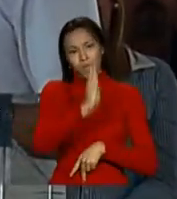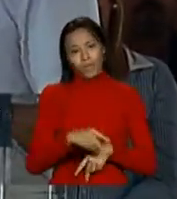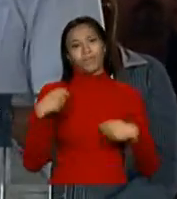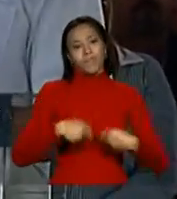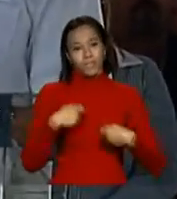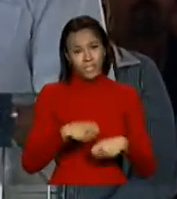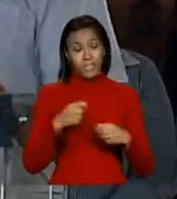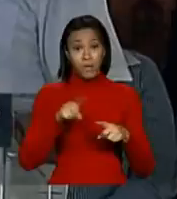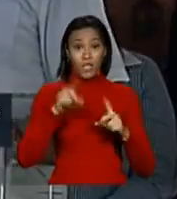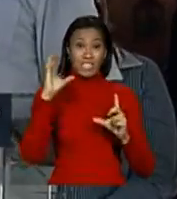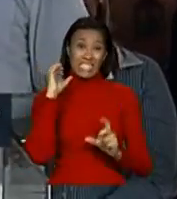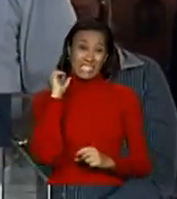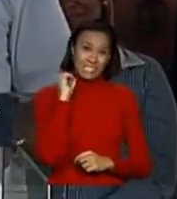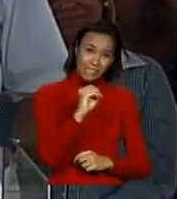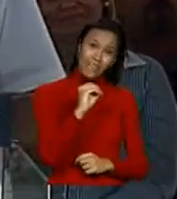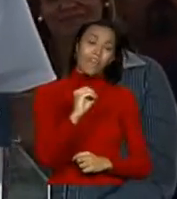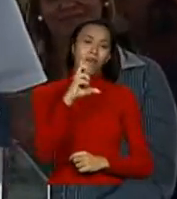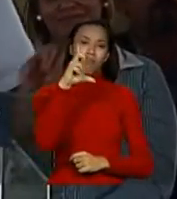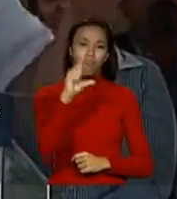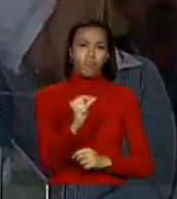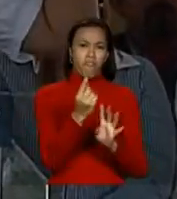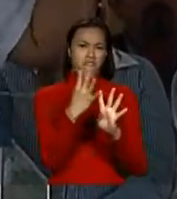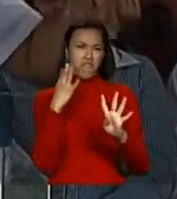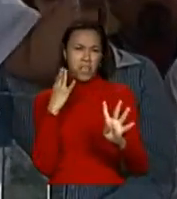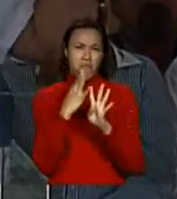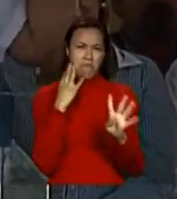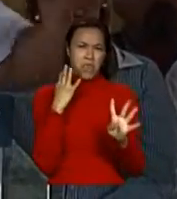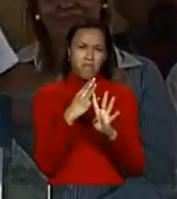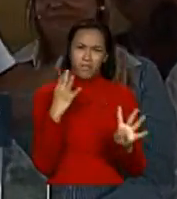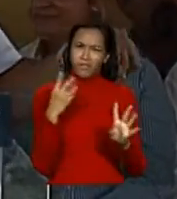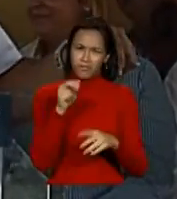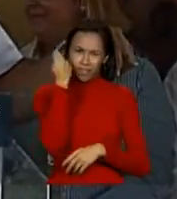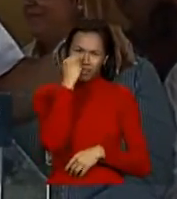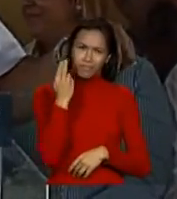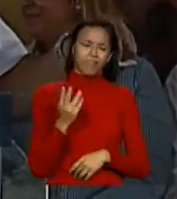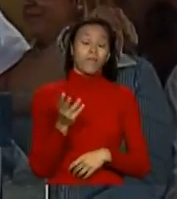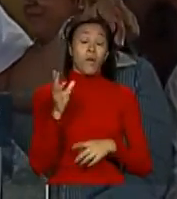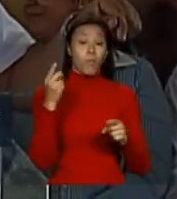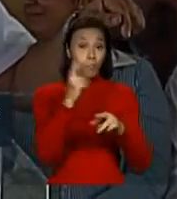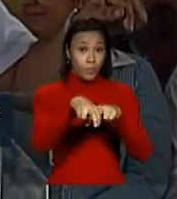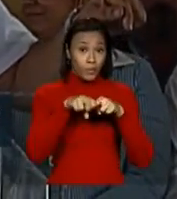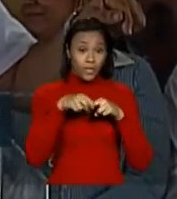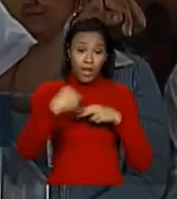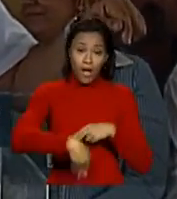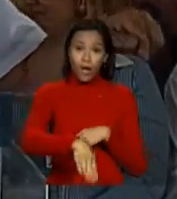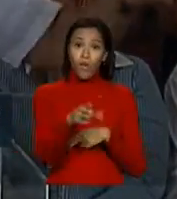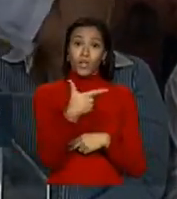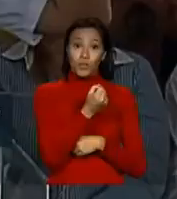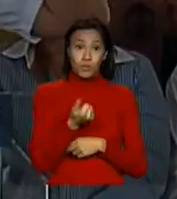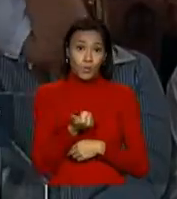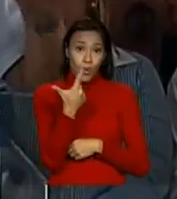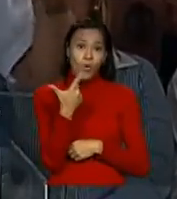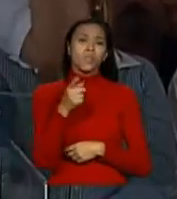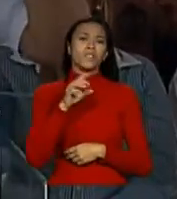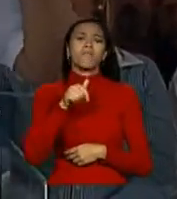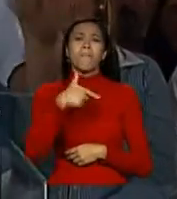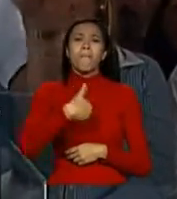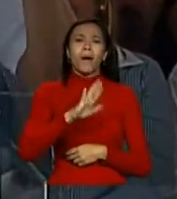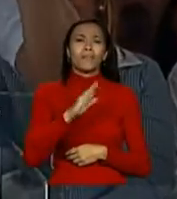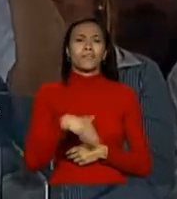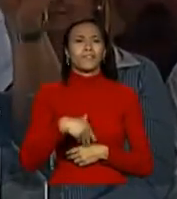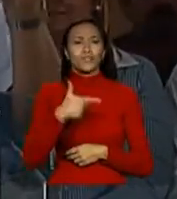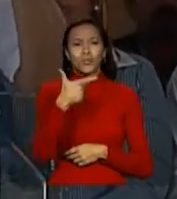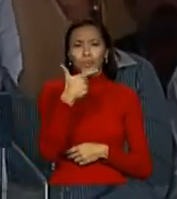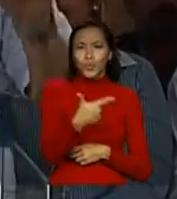gente zerar as filas de cirurgia de catarata por isso que agora em 2012 nós estamos colocando duas